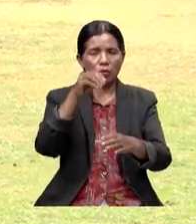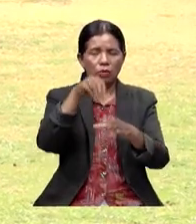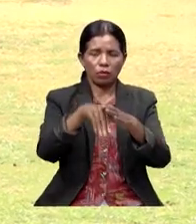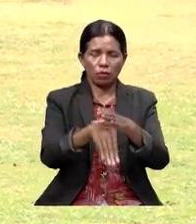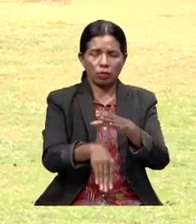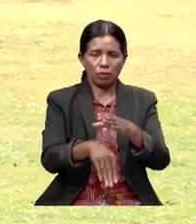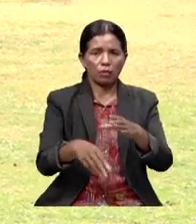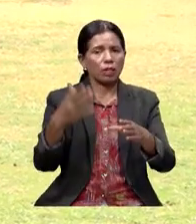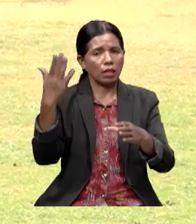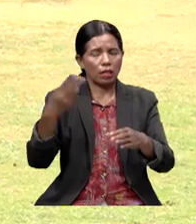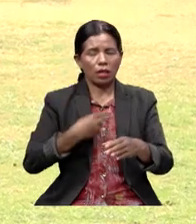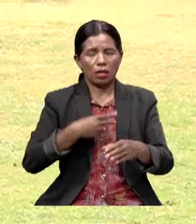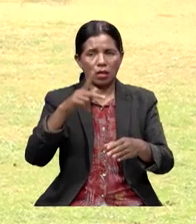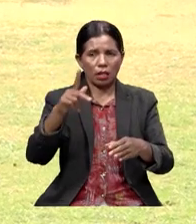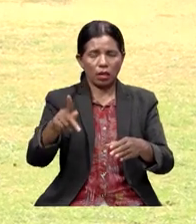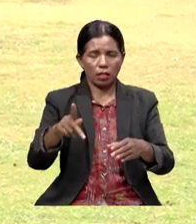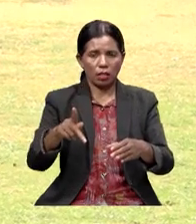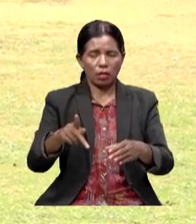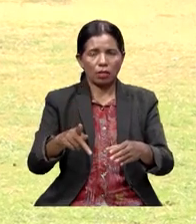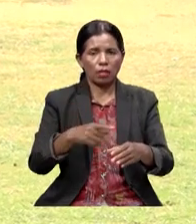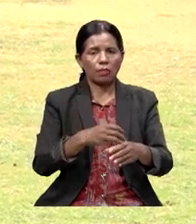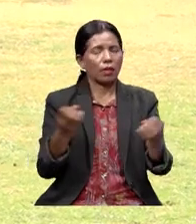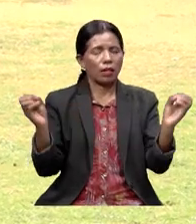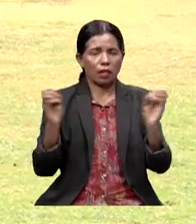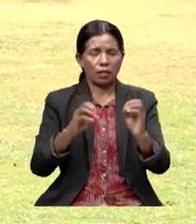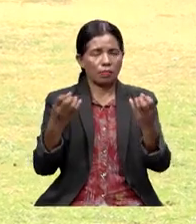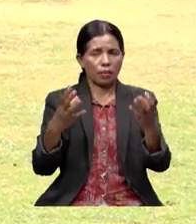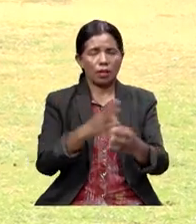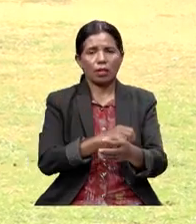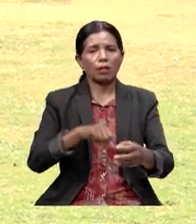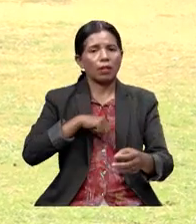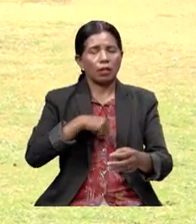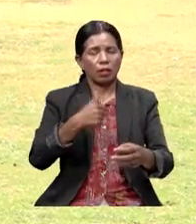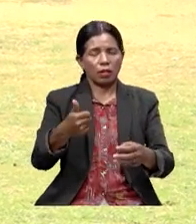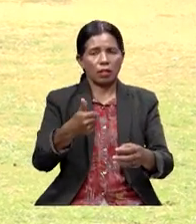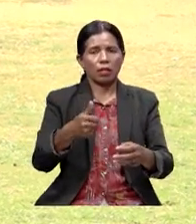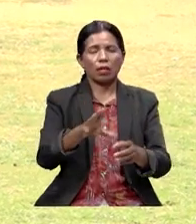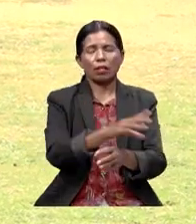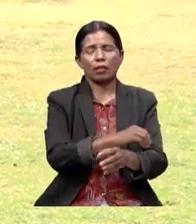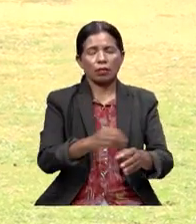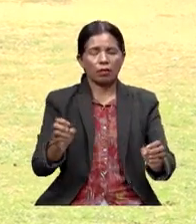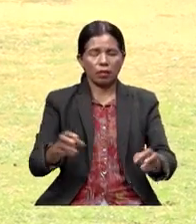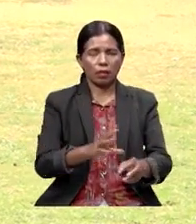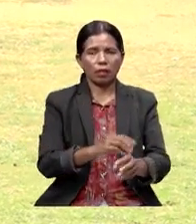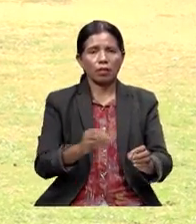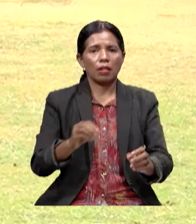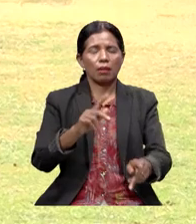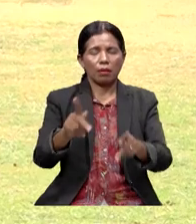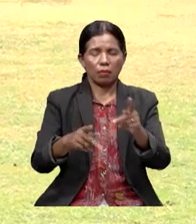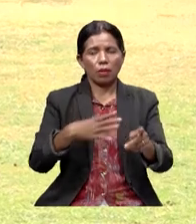iha halo autosuficiente, egoísta, hedonista,